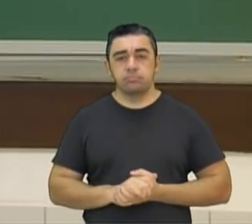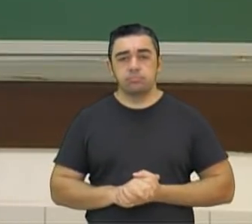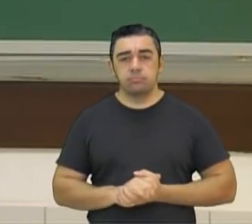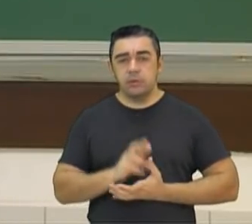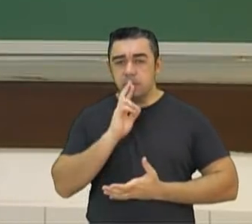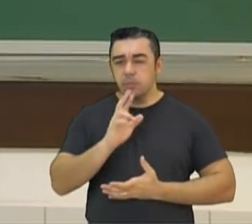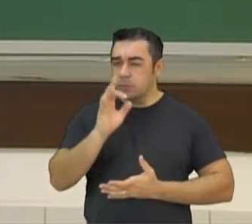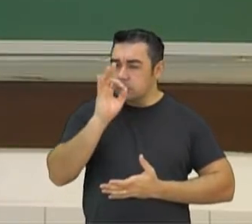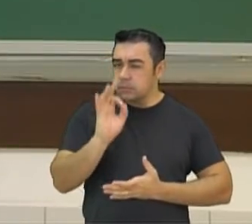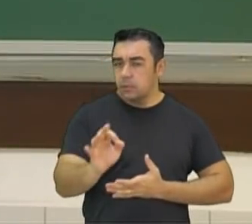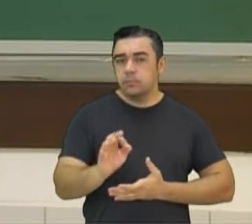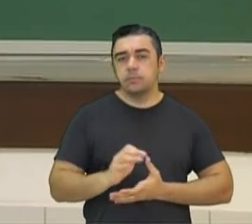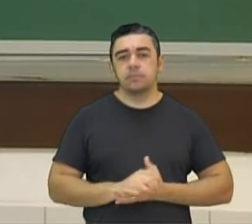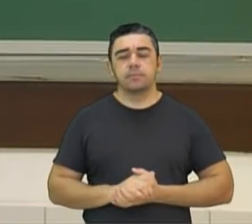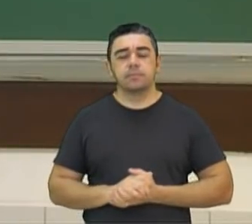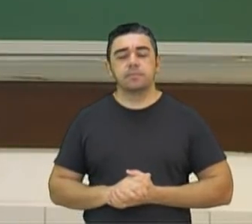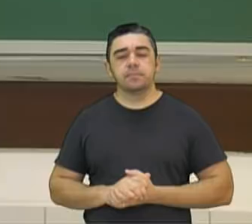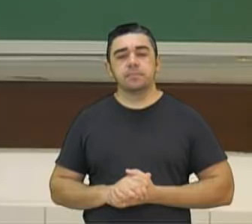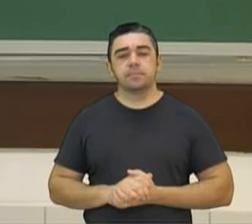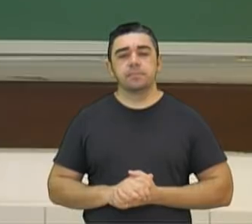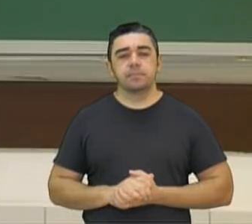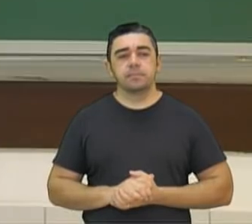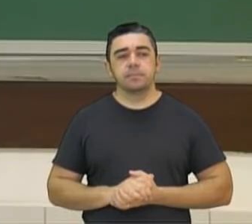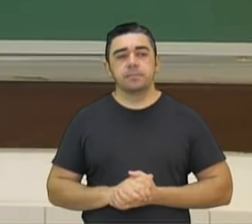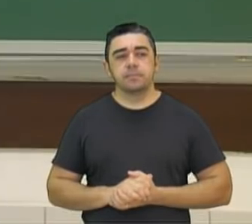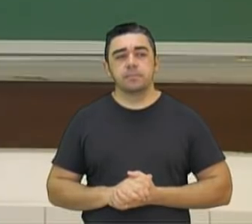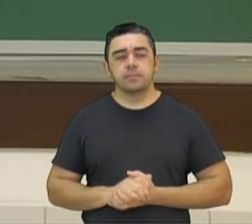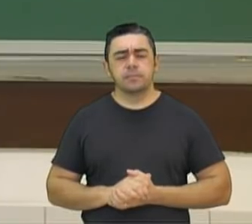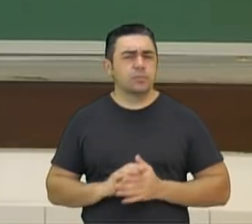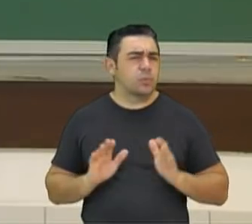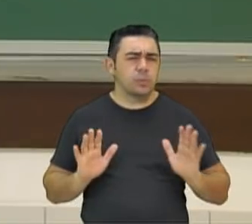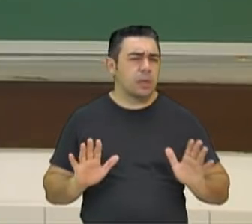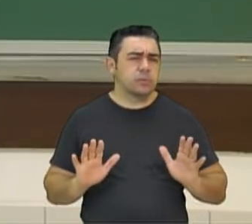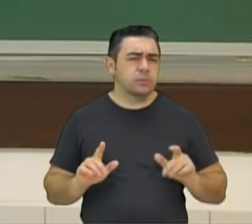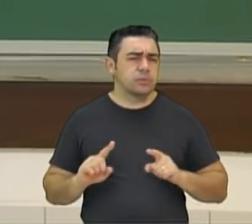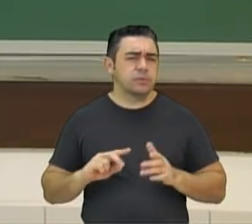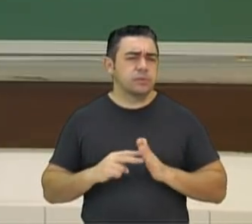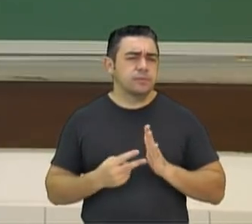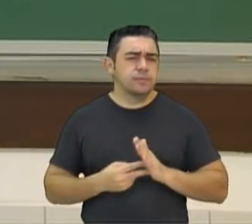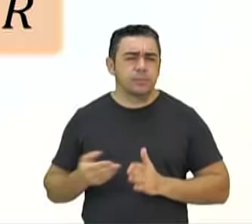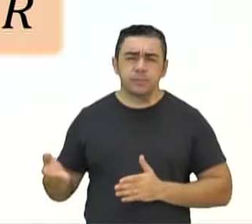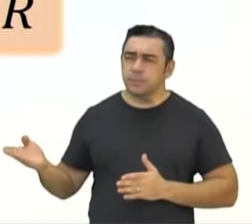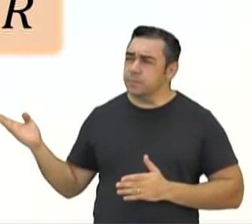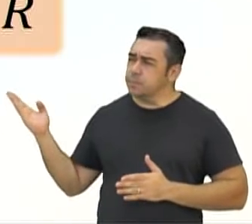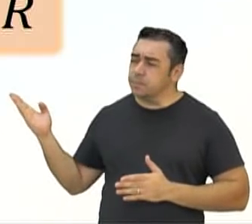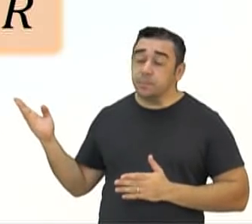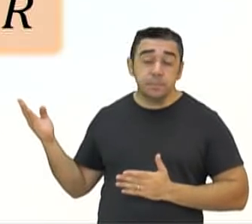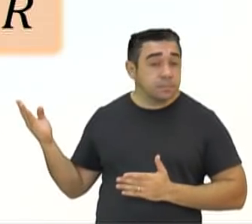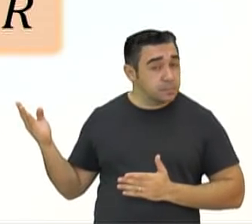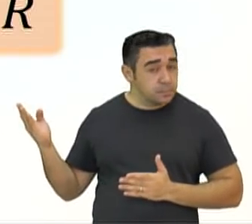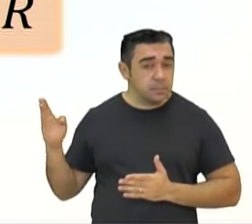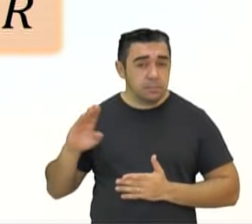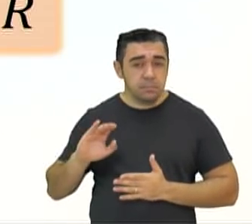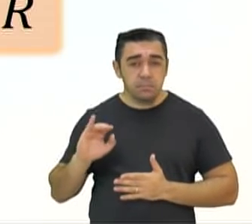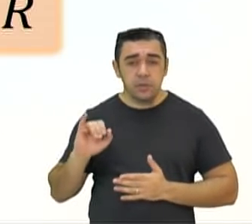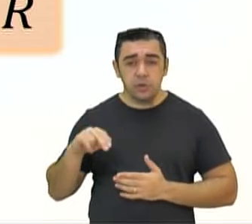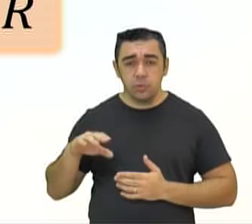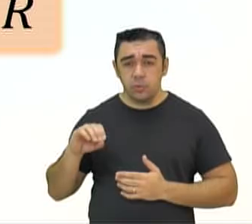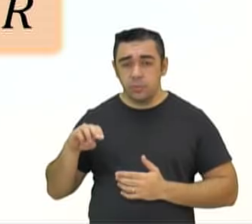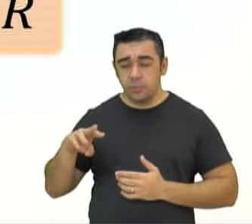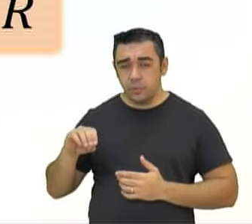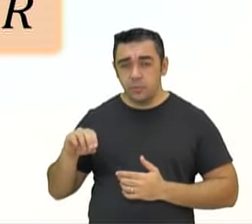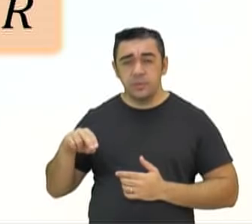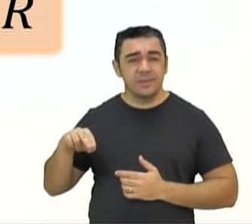sentença dos binômios serem iguais. Mas o que é um binômio de Newton? A fórmula do binômio